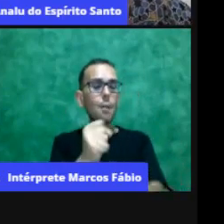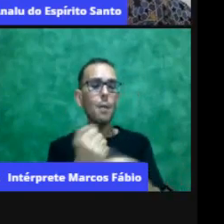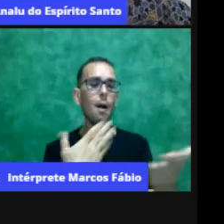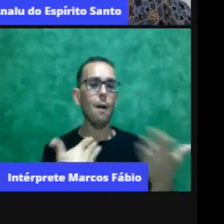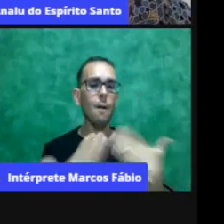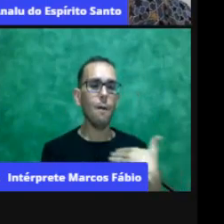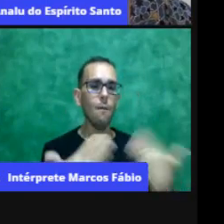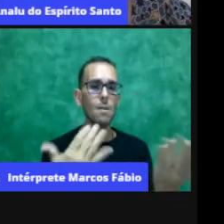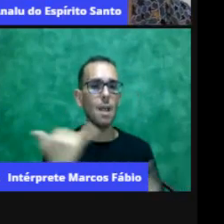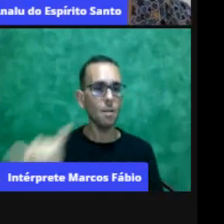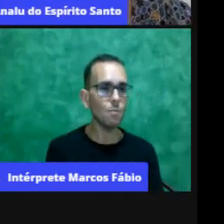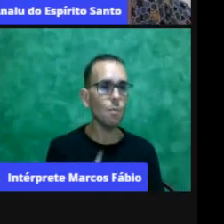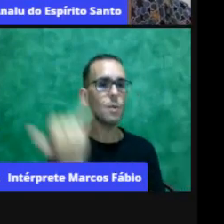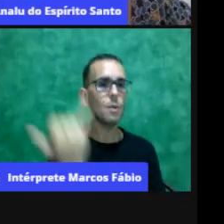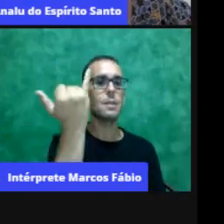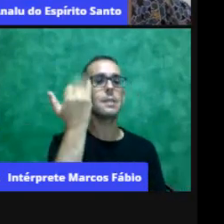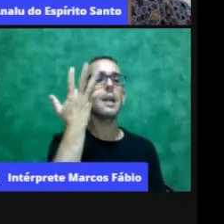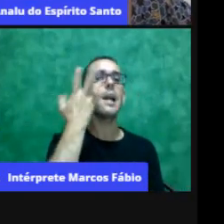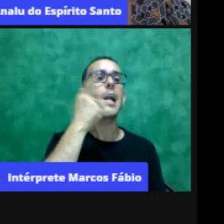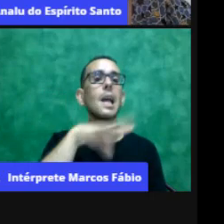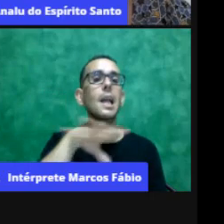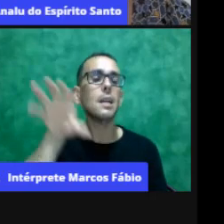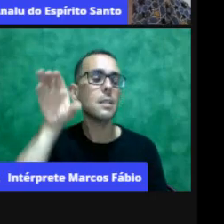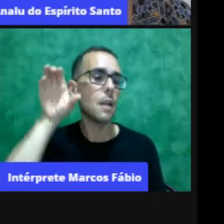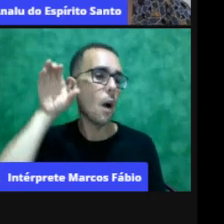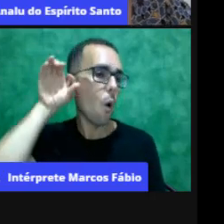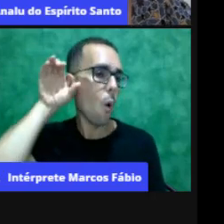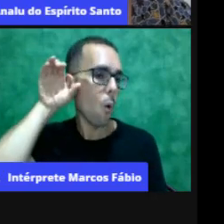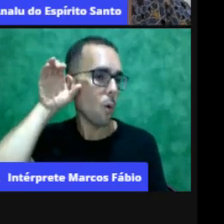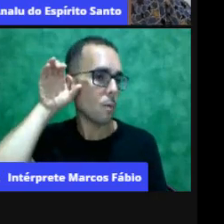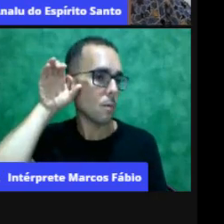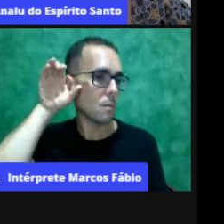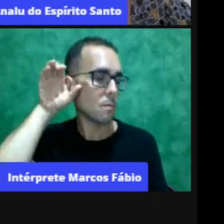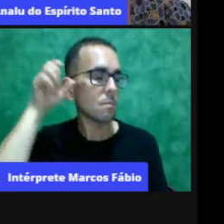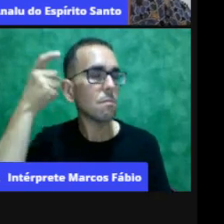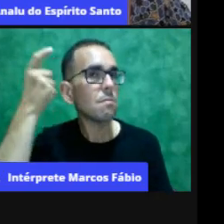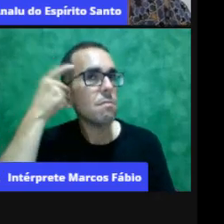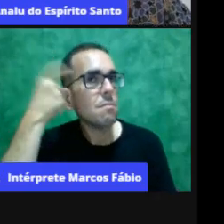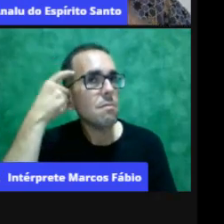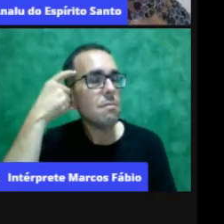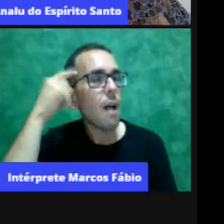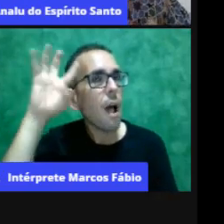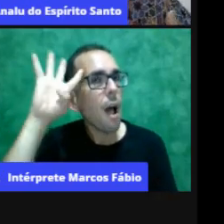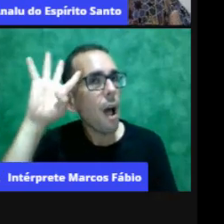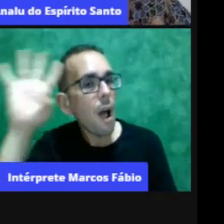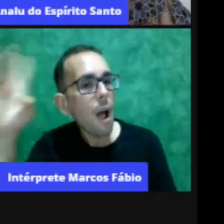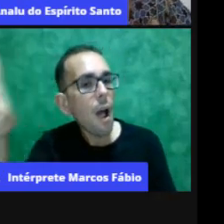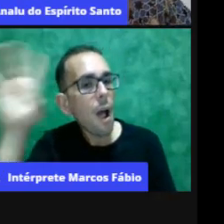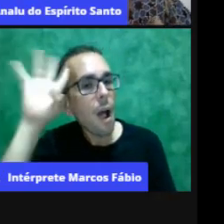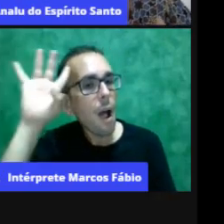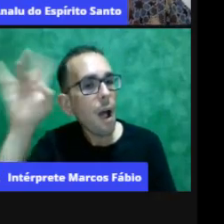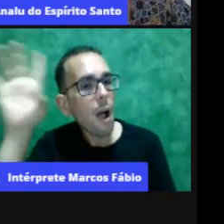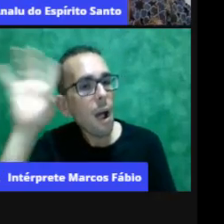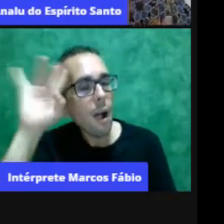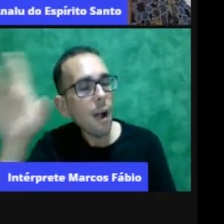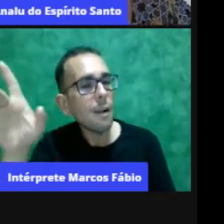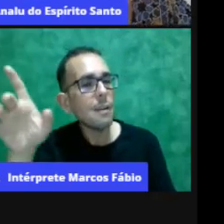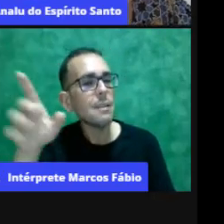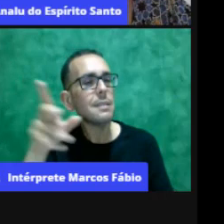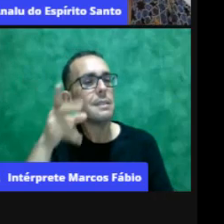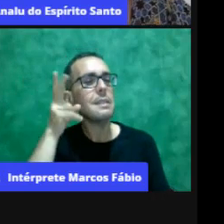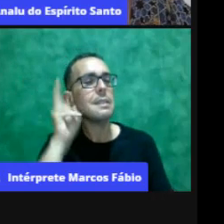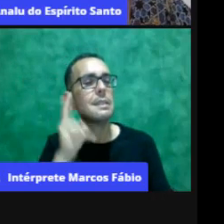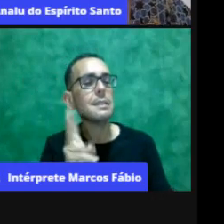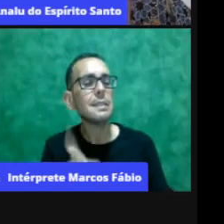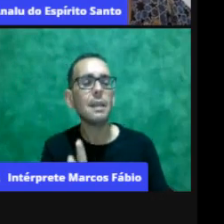é importantíssimo que a criança ouça, né? Que ela imagine, que ela se saia